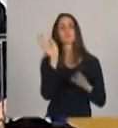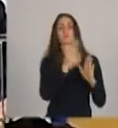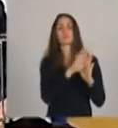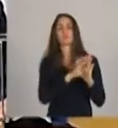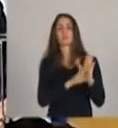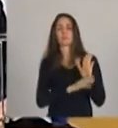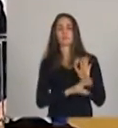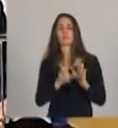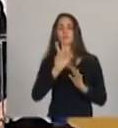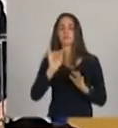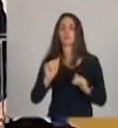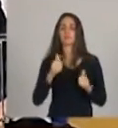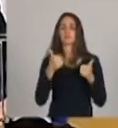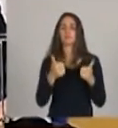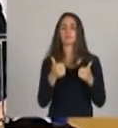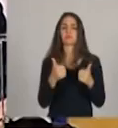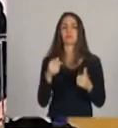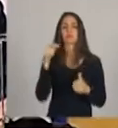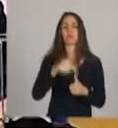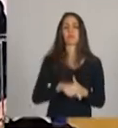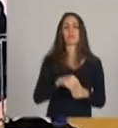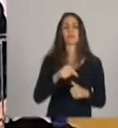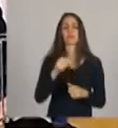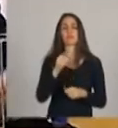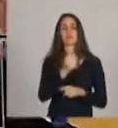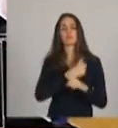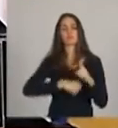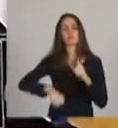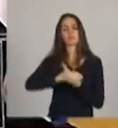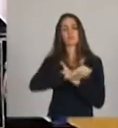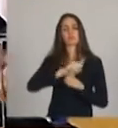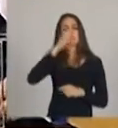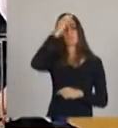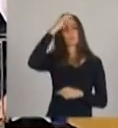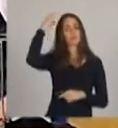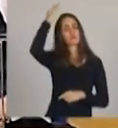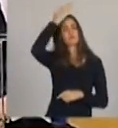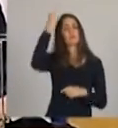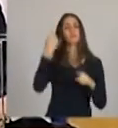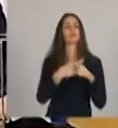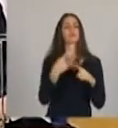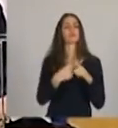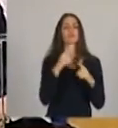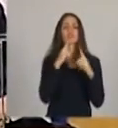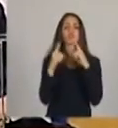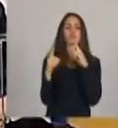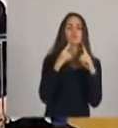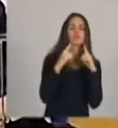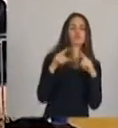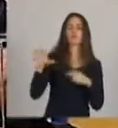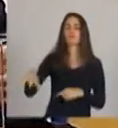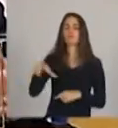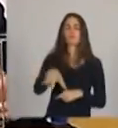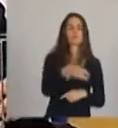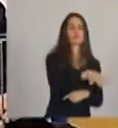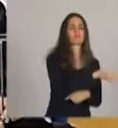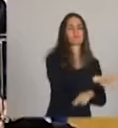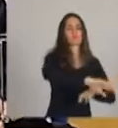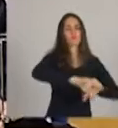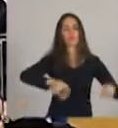incentivo será muito bem recebido aqui na nossa sociedade, até porque foi discutido com vários setores. Dentre os